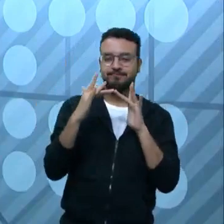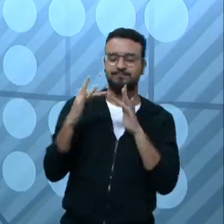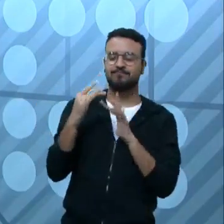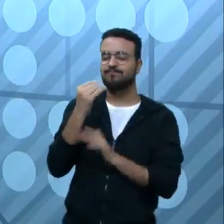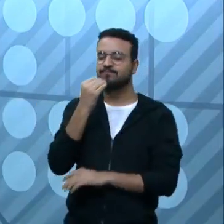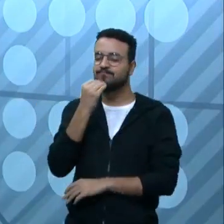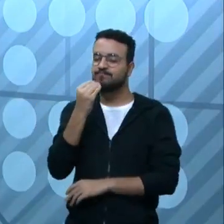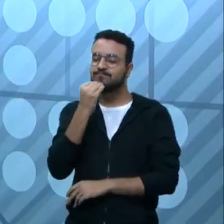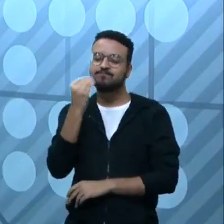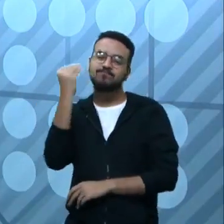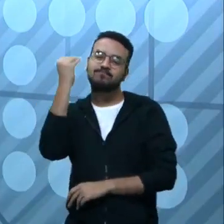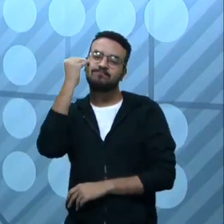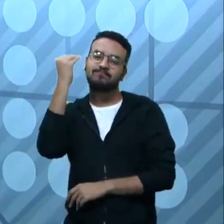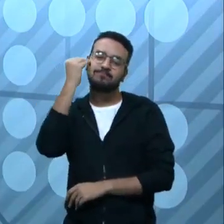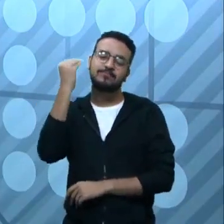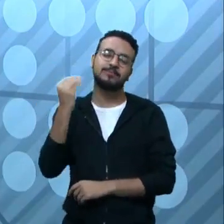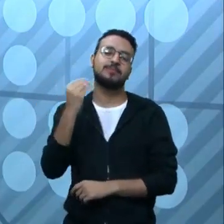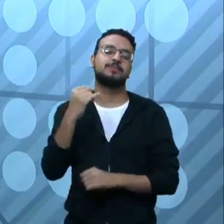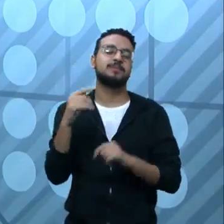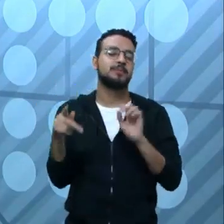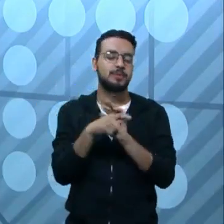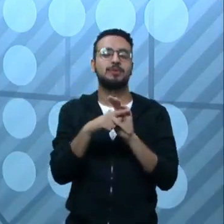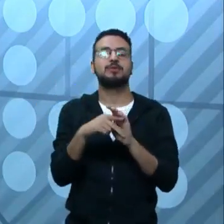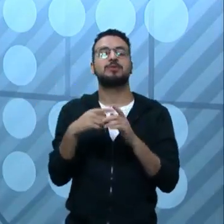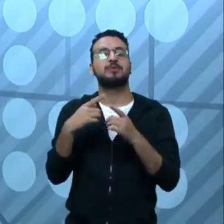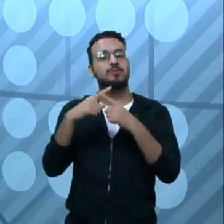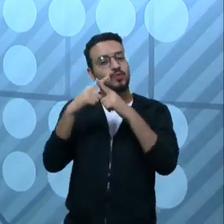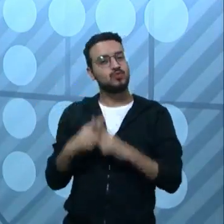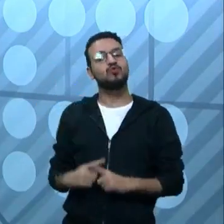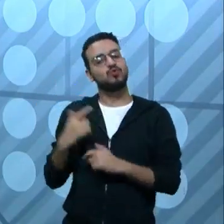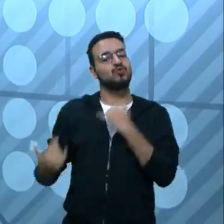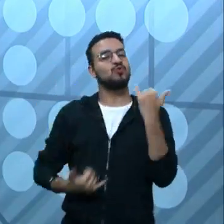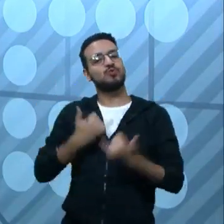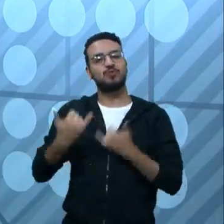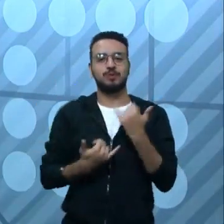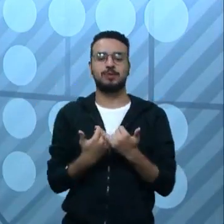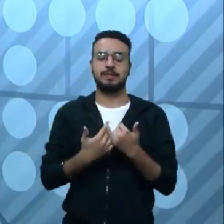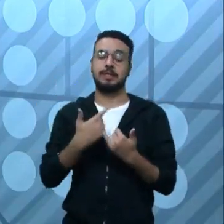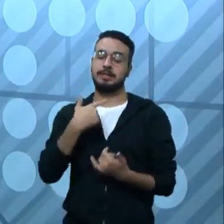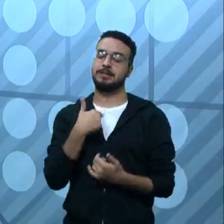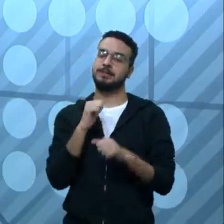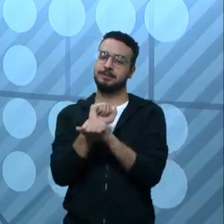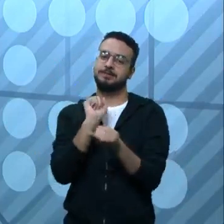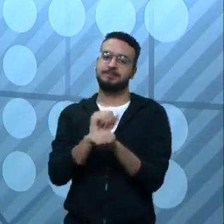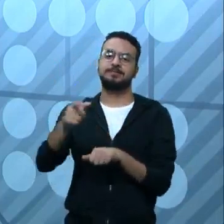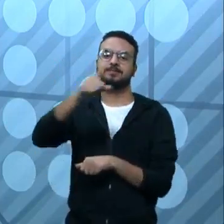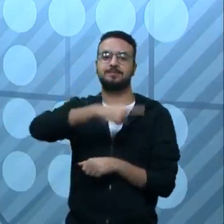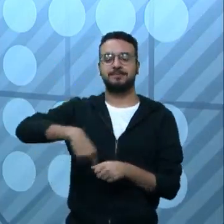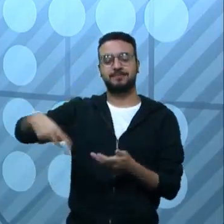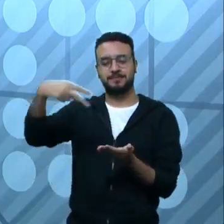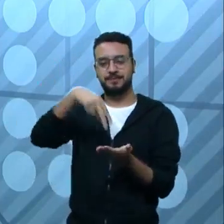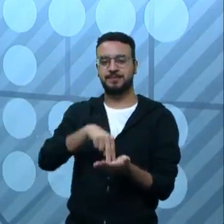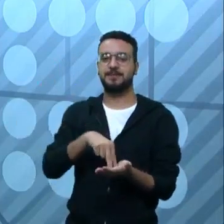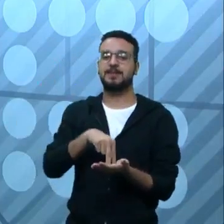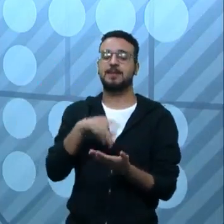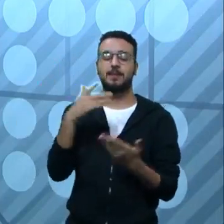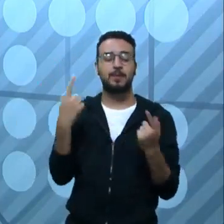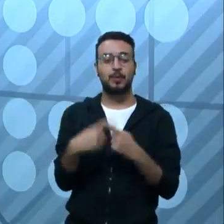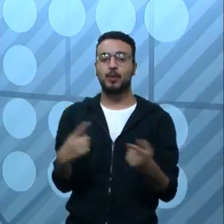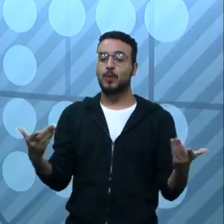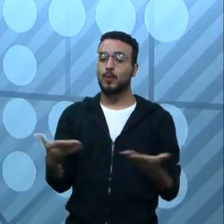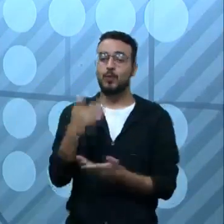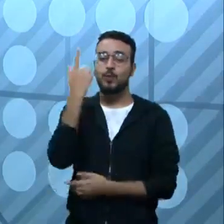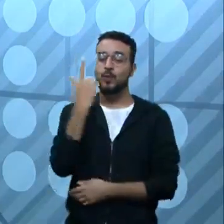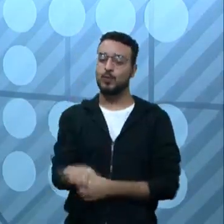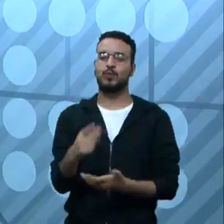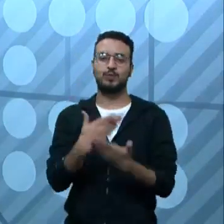também e jogando. Então eu conto com a participação de vocês, é a nossa última aula. Um pedido também aí para os